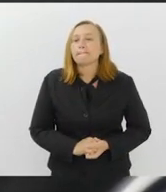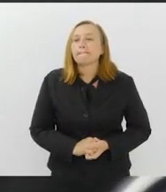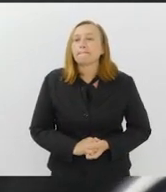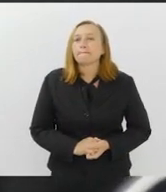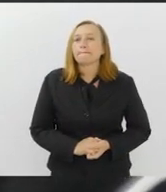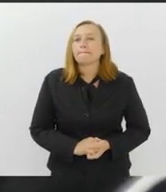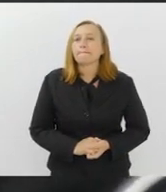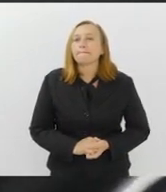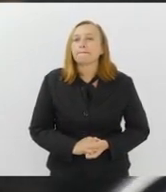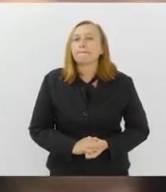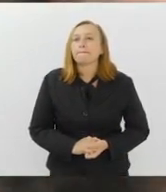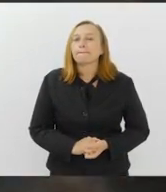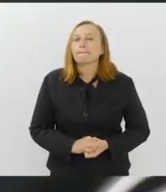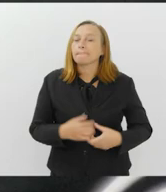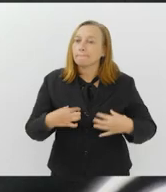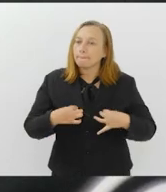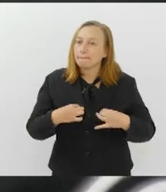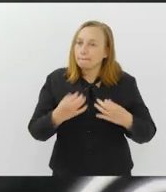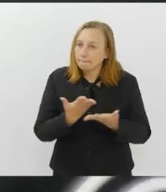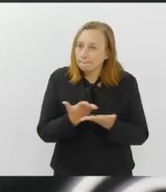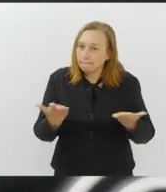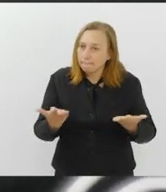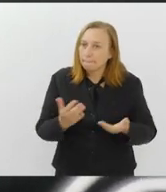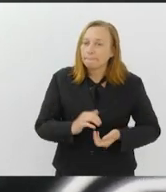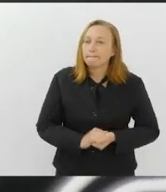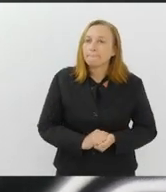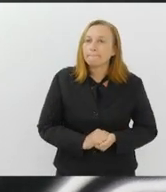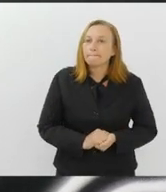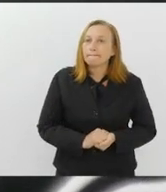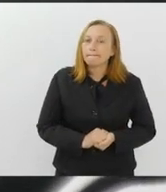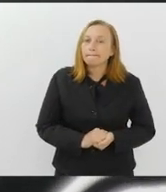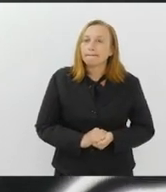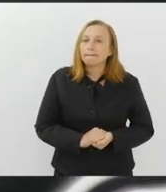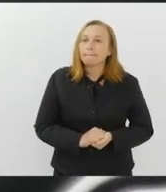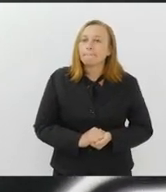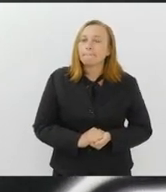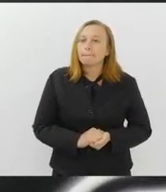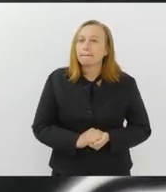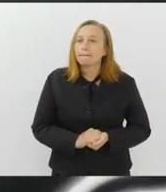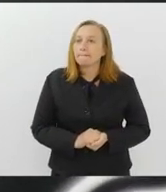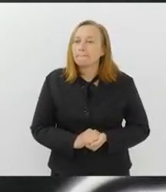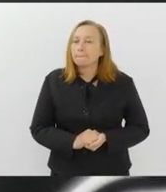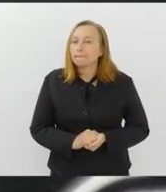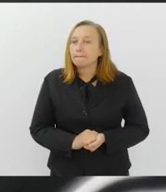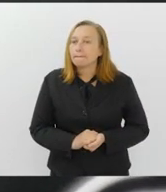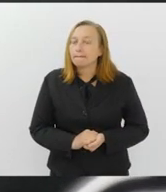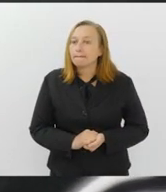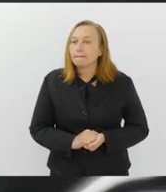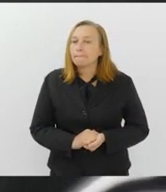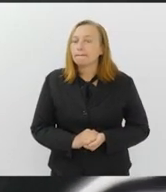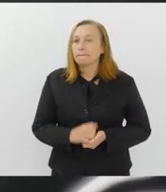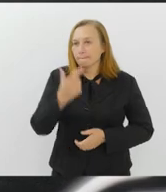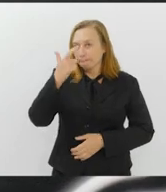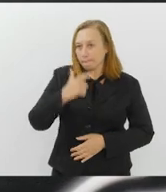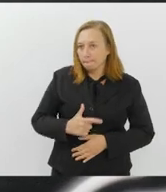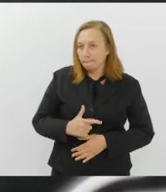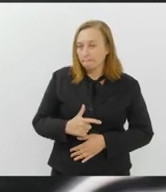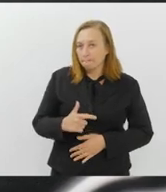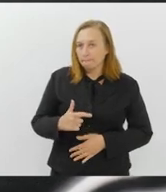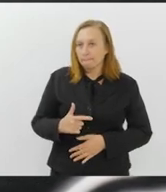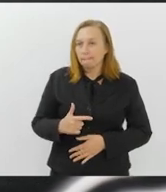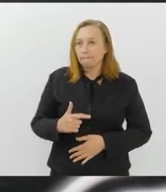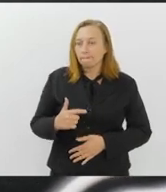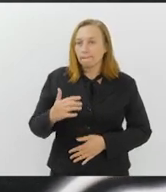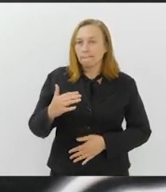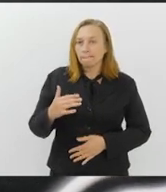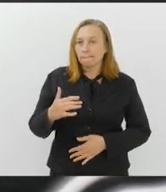estamos lá à disposição de todos os senhores. Eu sou uma pessoa baixa,